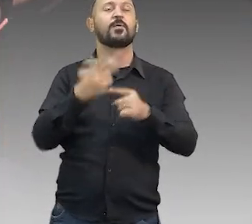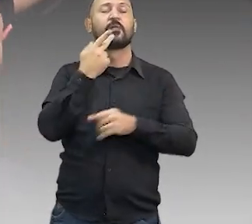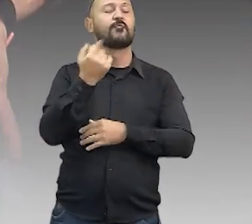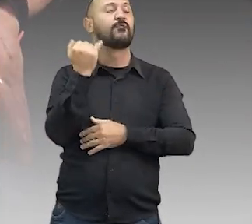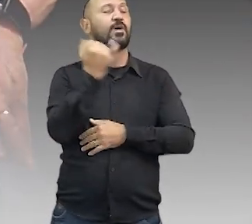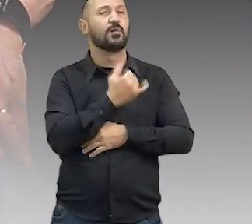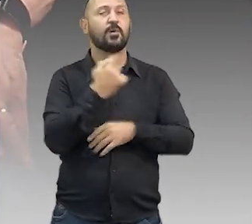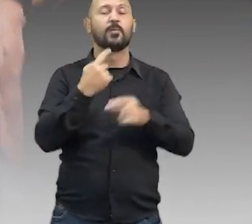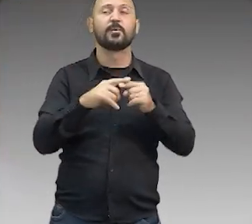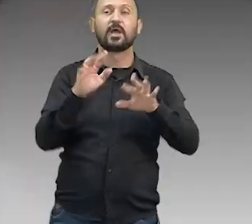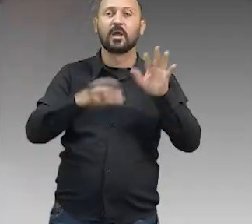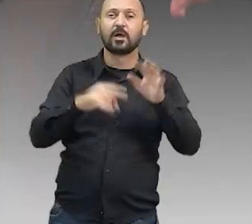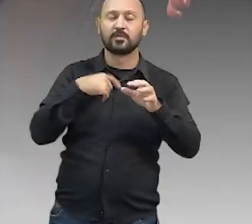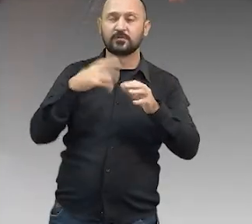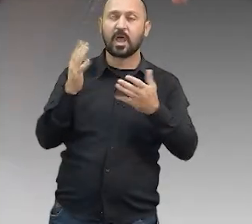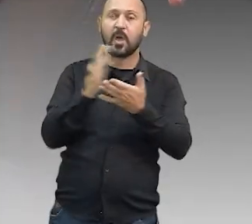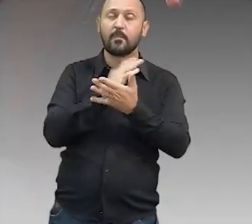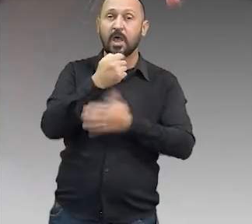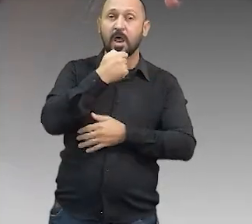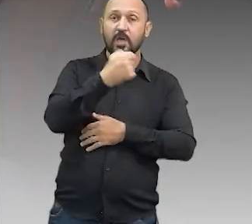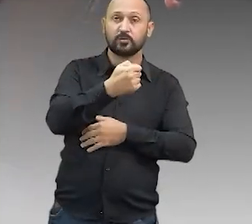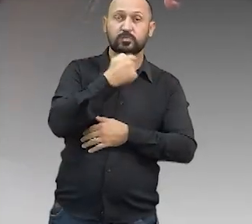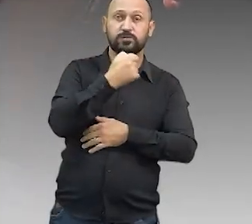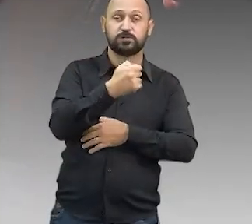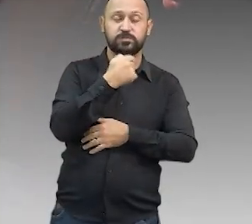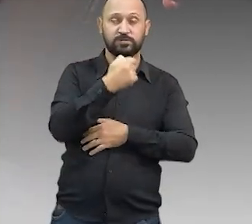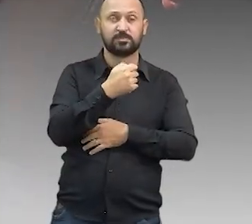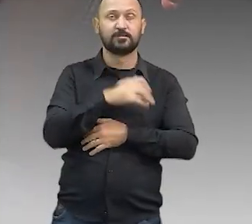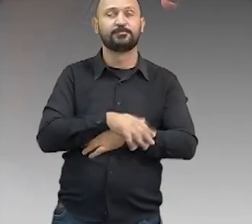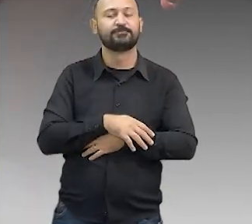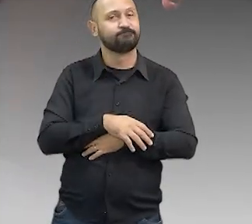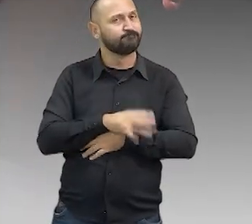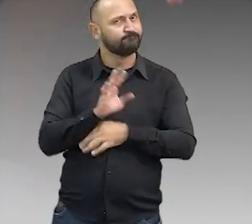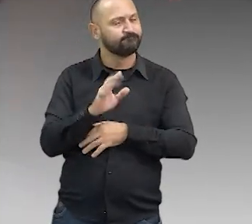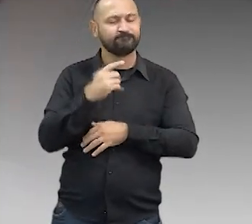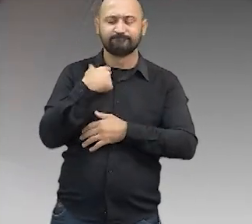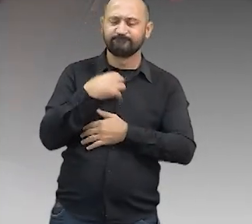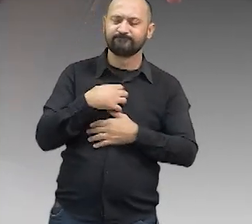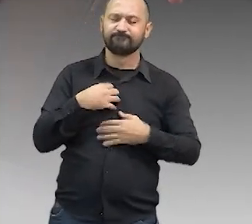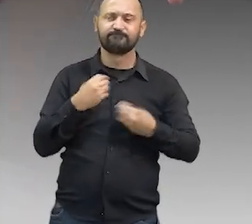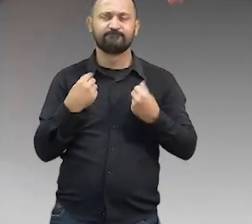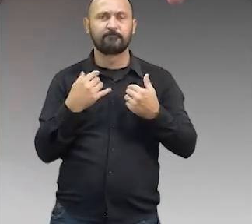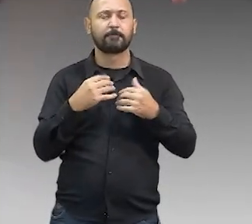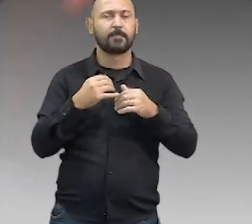Por que ele falou isso? Porque às vezes eu tenho uma notícia e eu